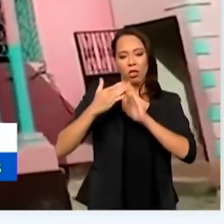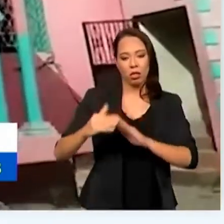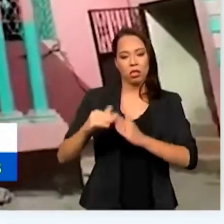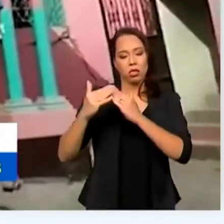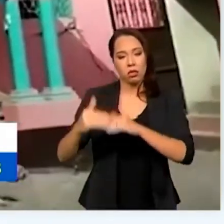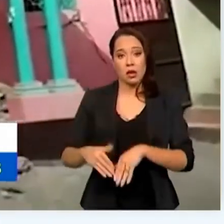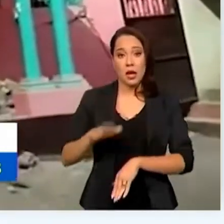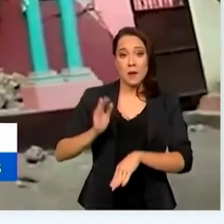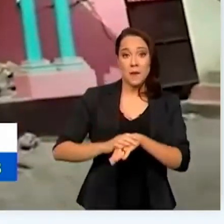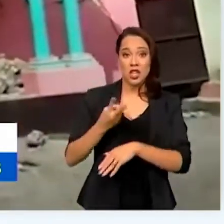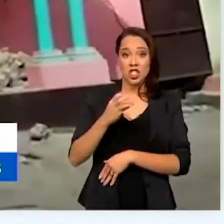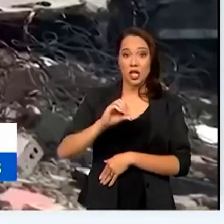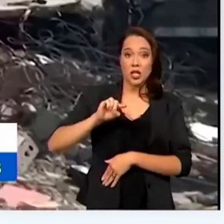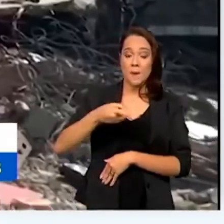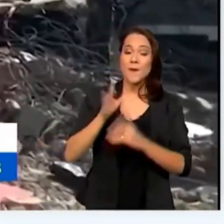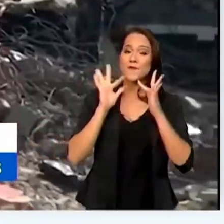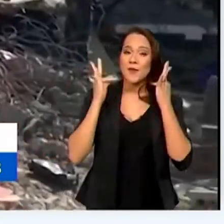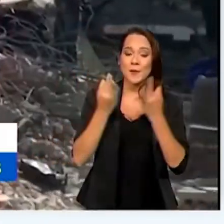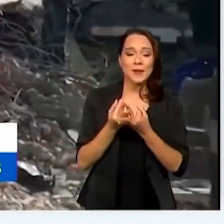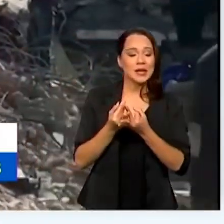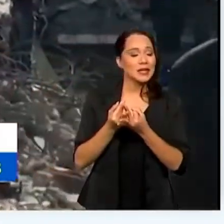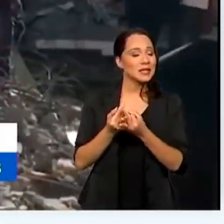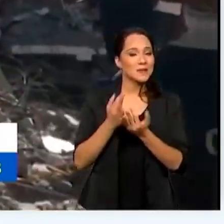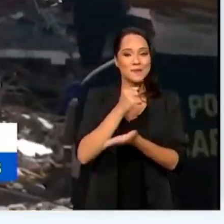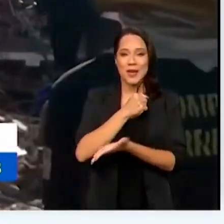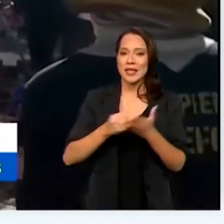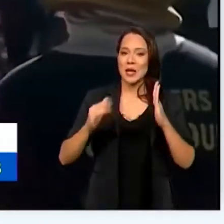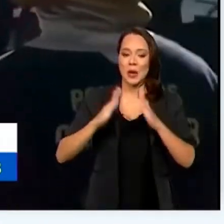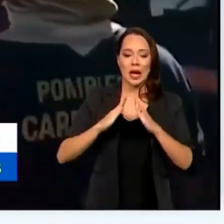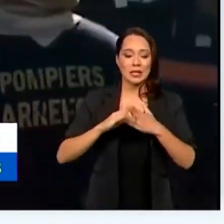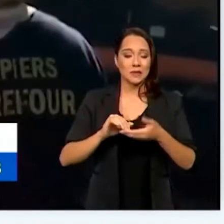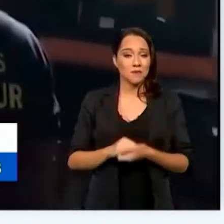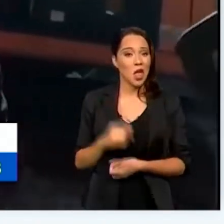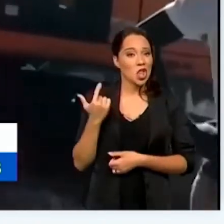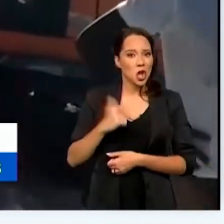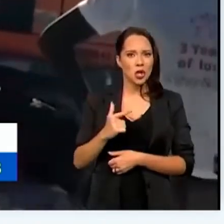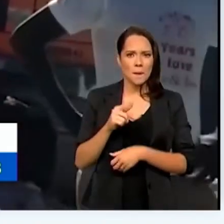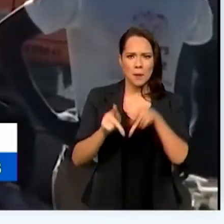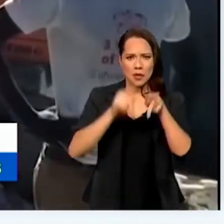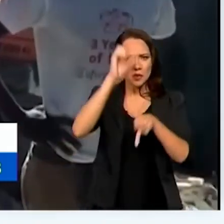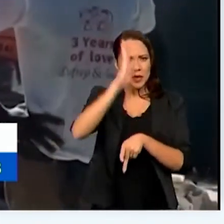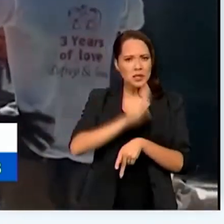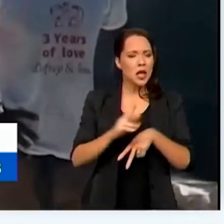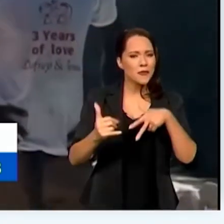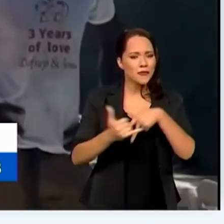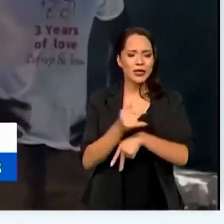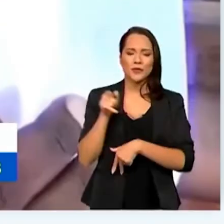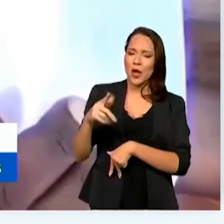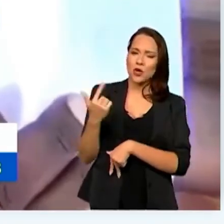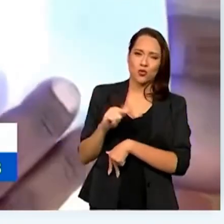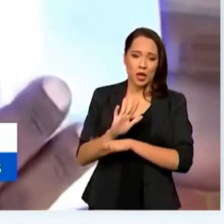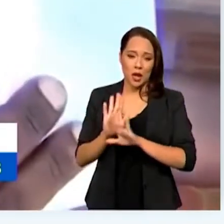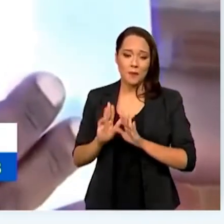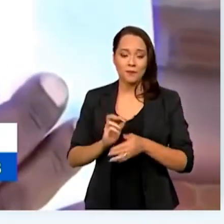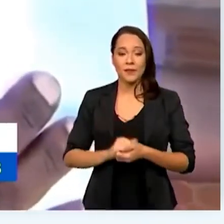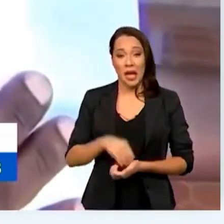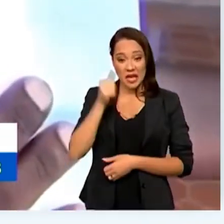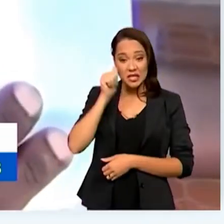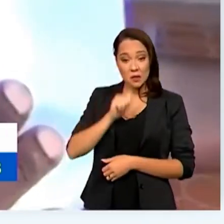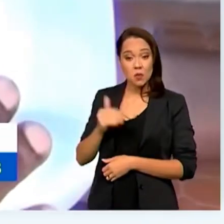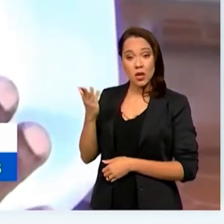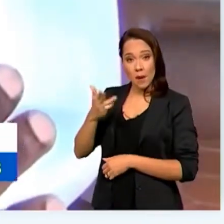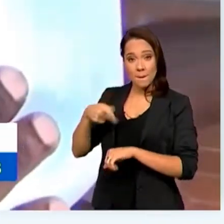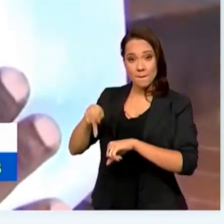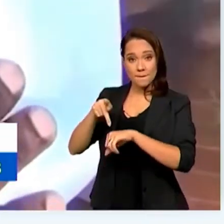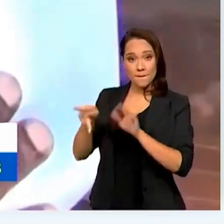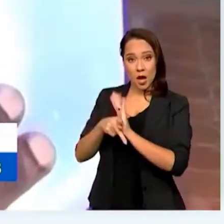de 30 mil famílias estão desalojadas. Não há registros de brasileiros vítimas da tragédia. Essa mulher